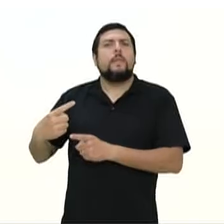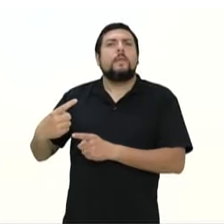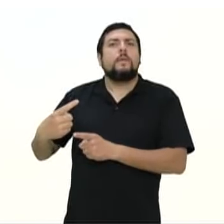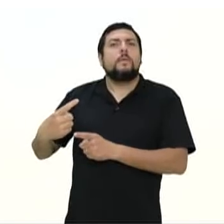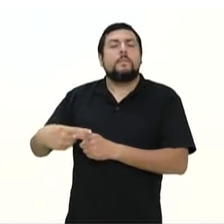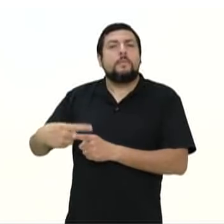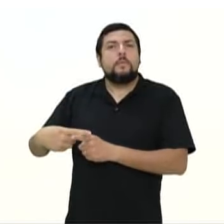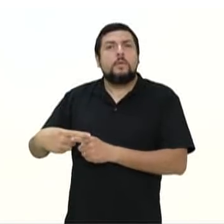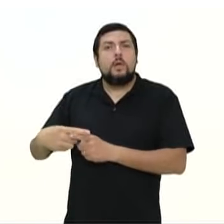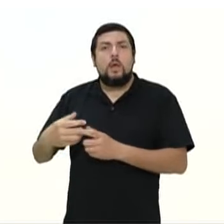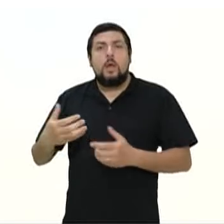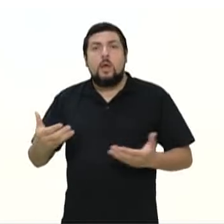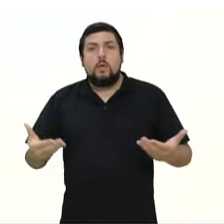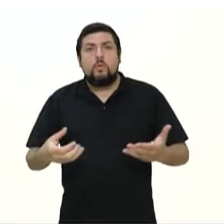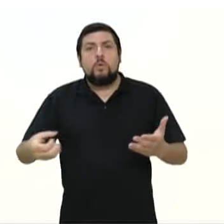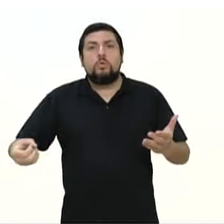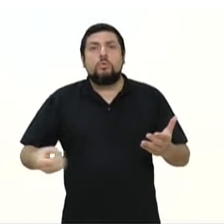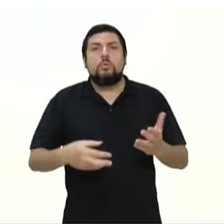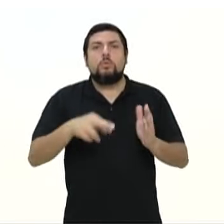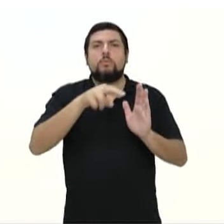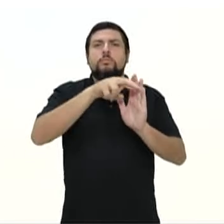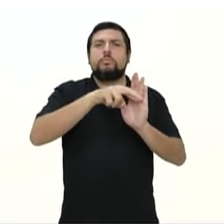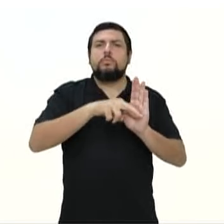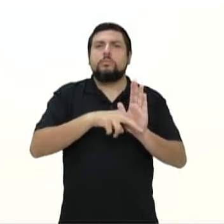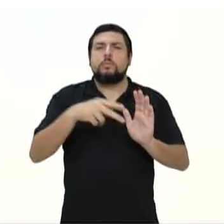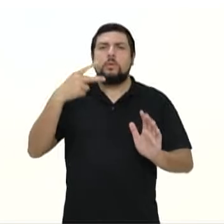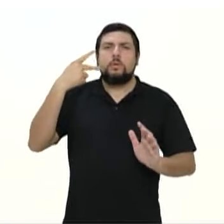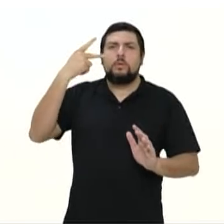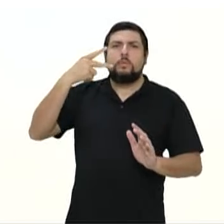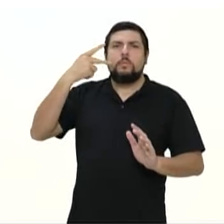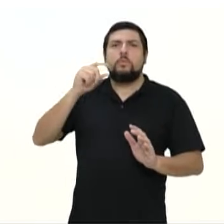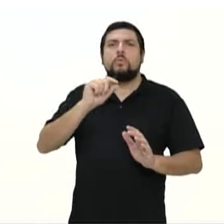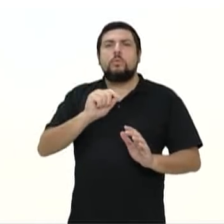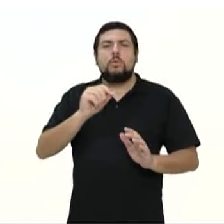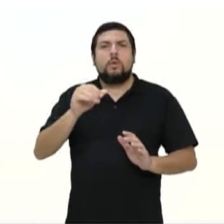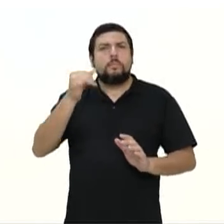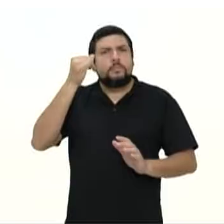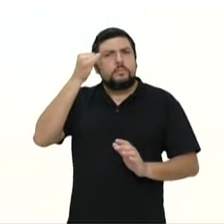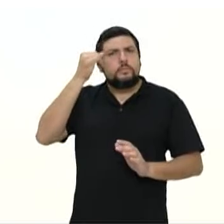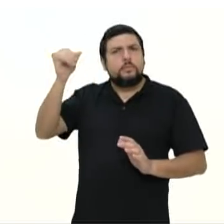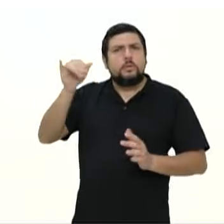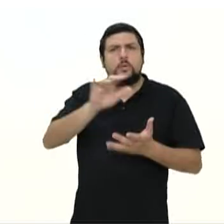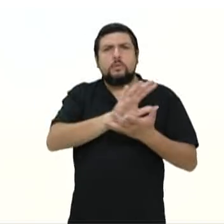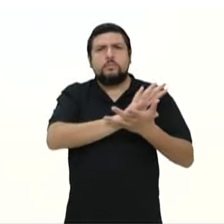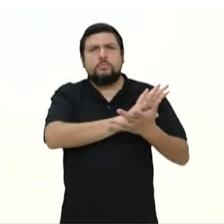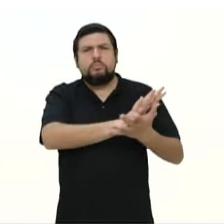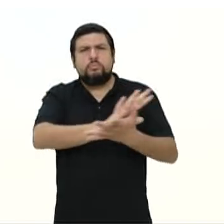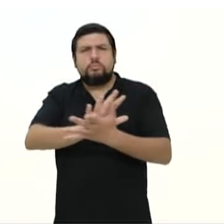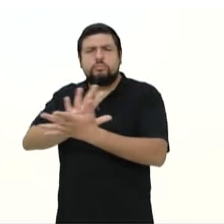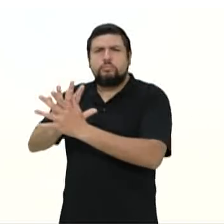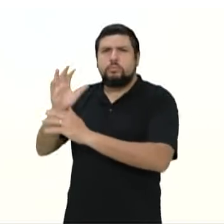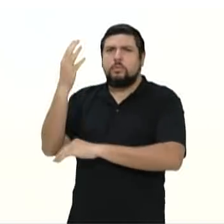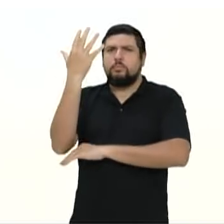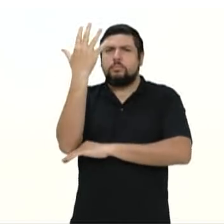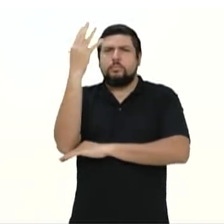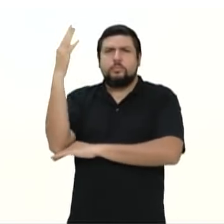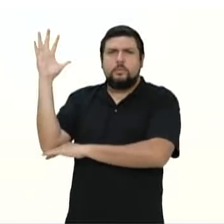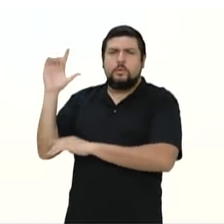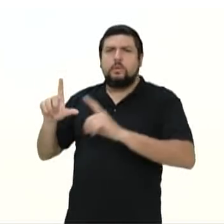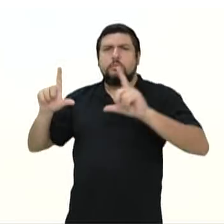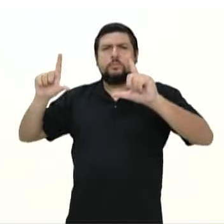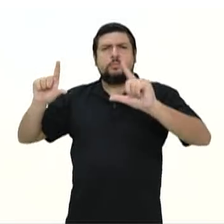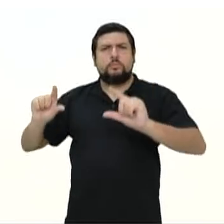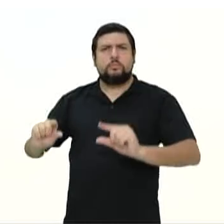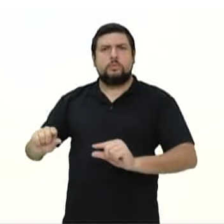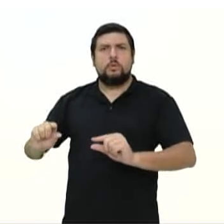a uma nova política. Do quê? De redução dos danos ambientais, resultado de uma